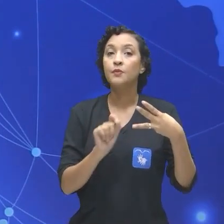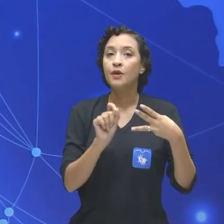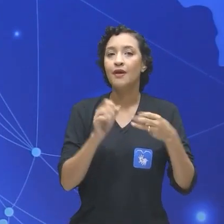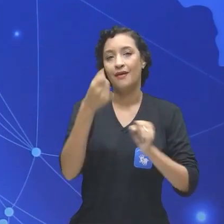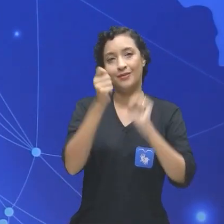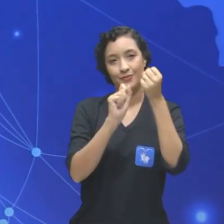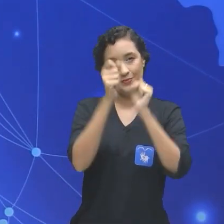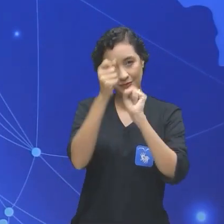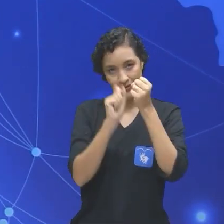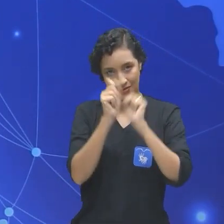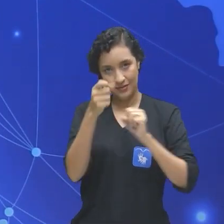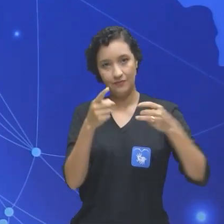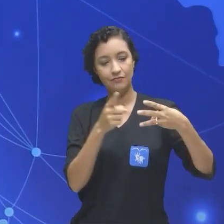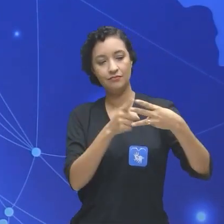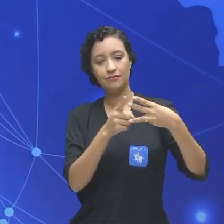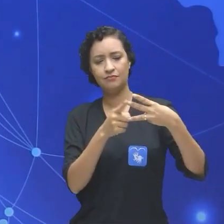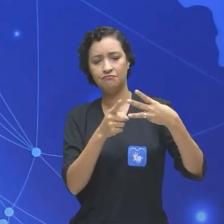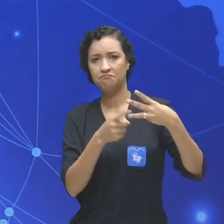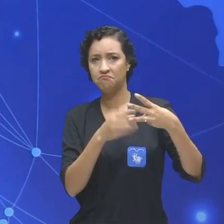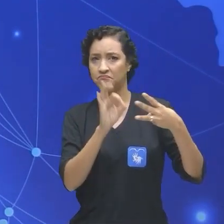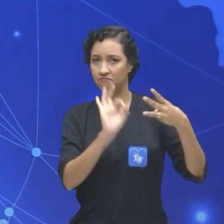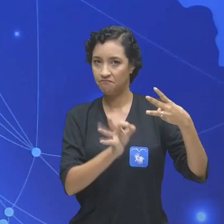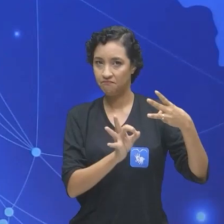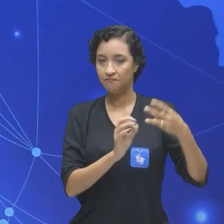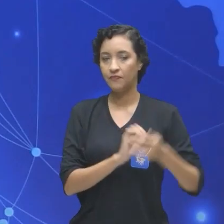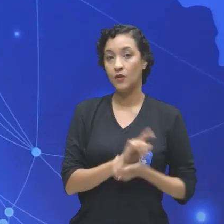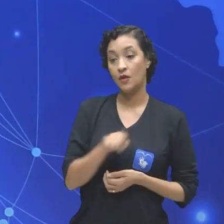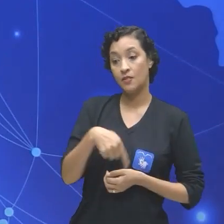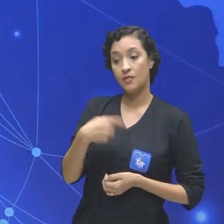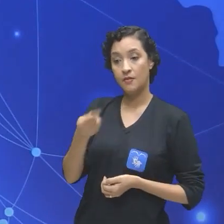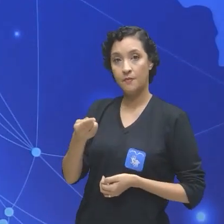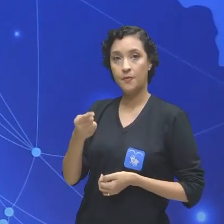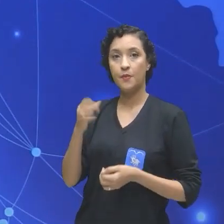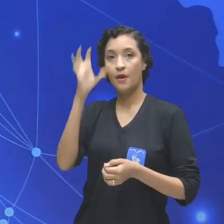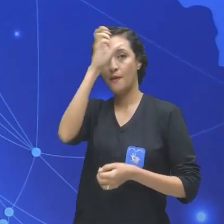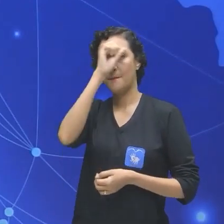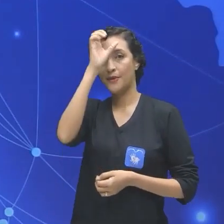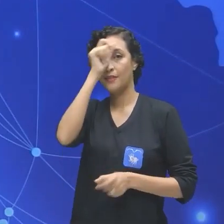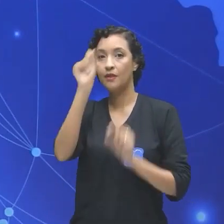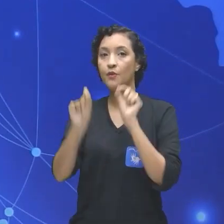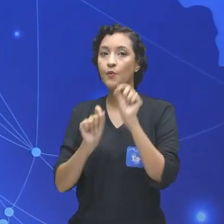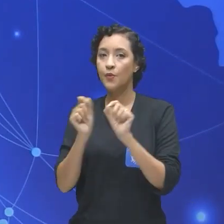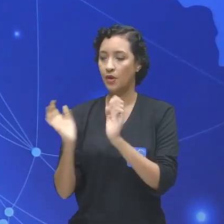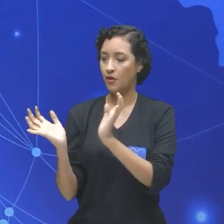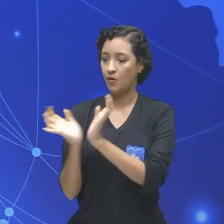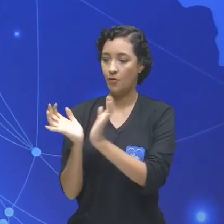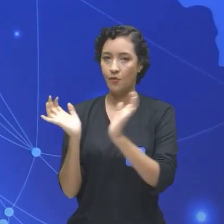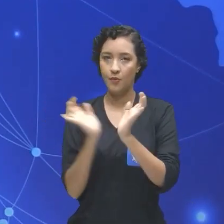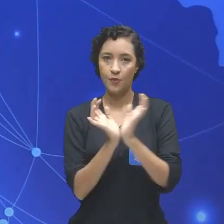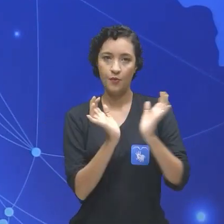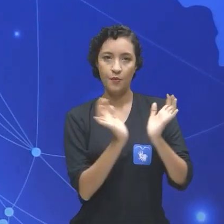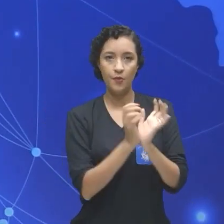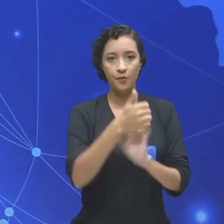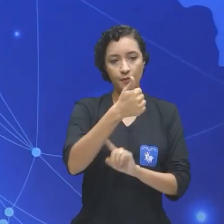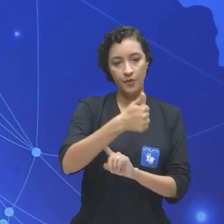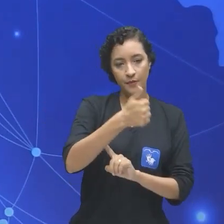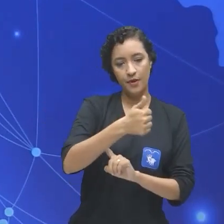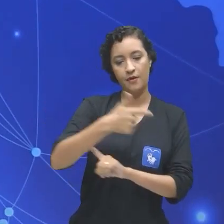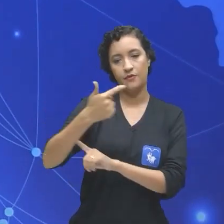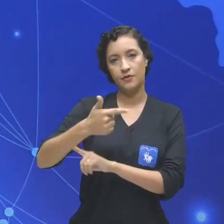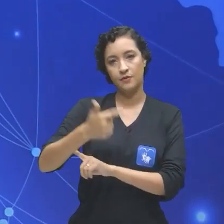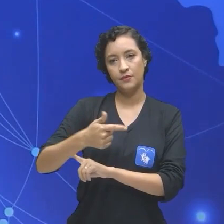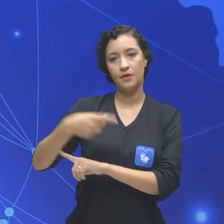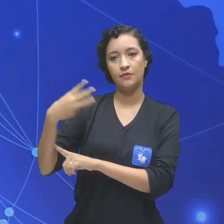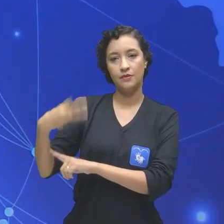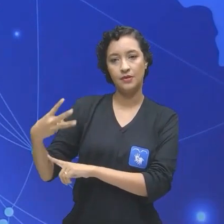indústria, certo? Depois nós vimos que esses recursos estão organizados em setores. Setor primário, setor